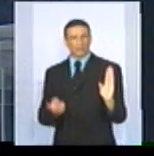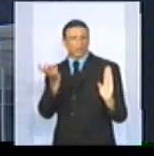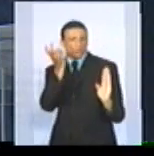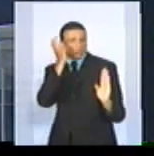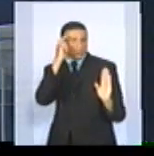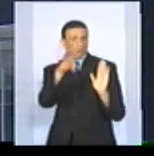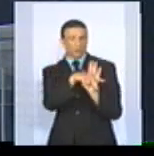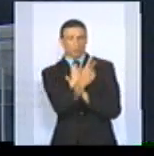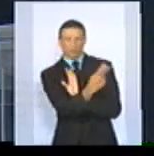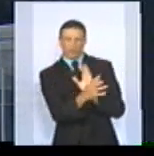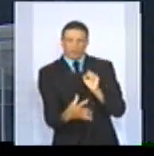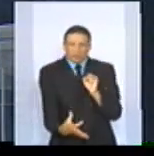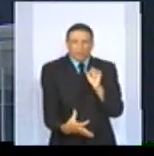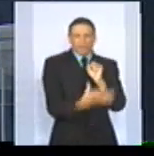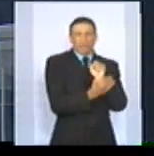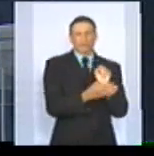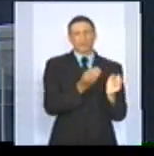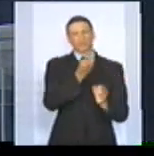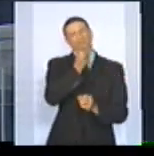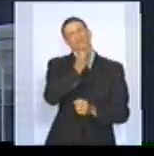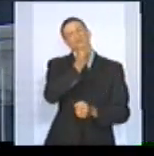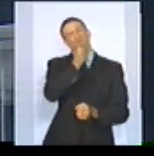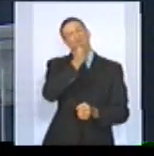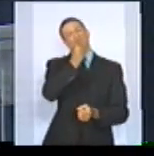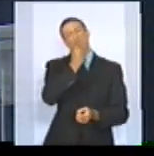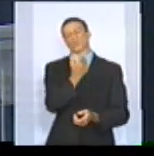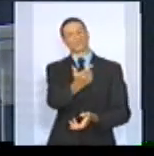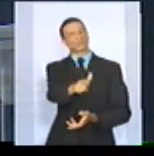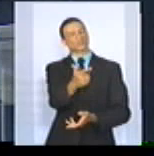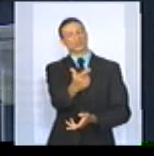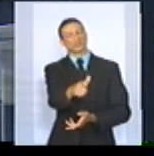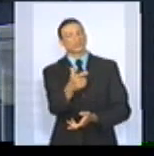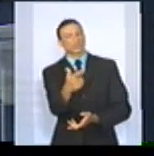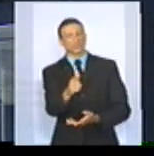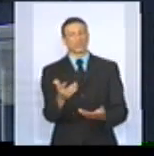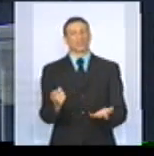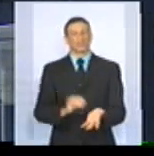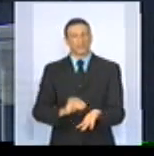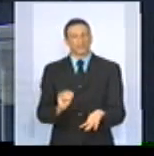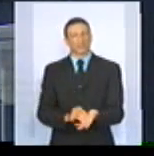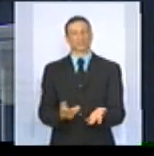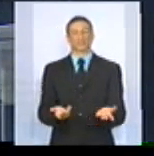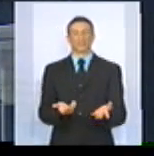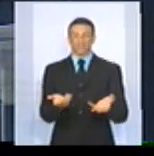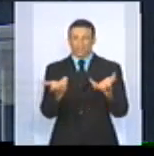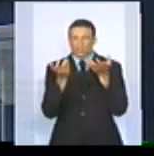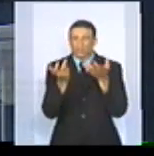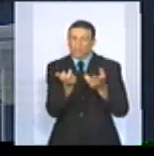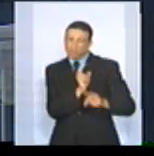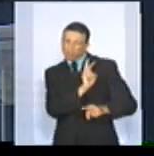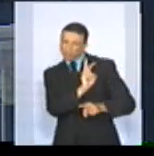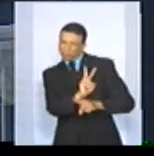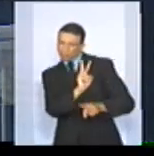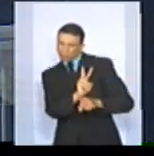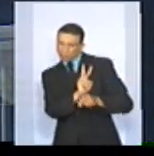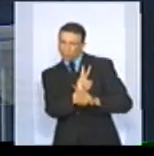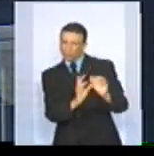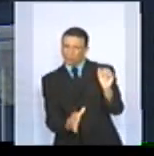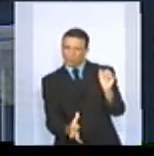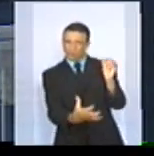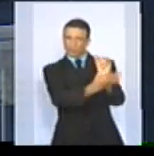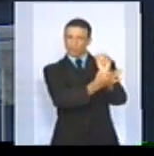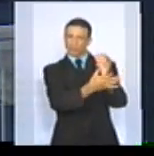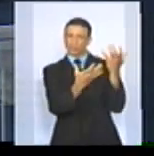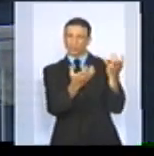e a sua produção como em até 50%, como nos exemplos que já vimos aqui. Esperamos que esse entendimento também seja o